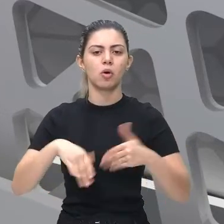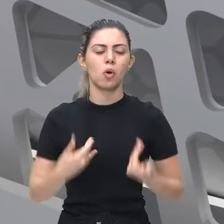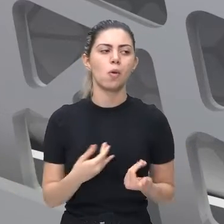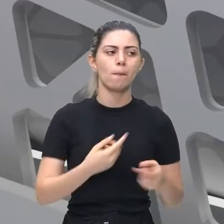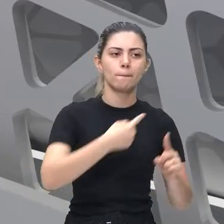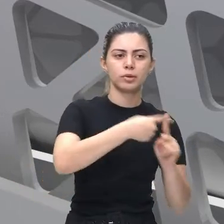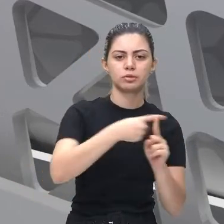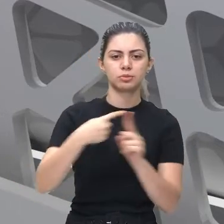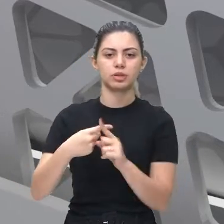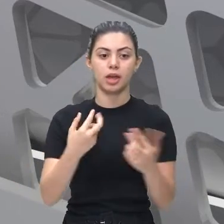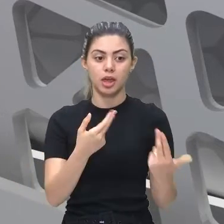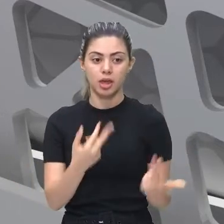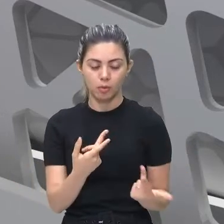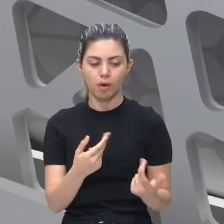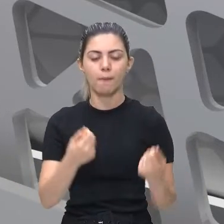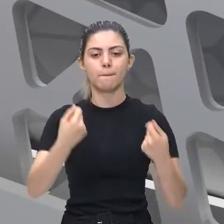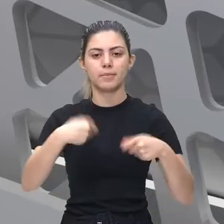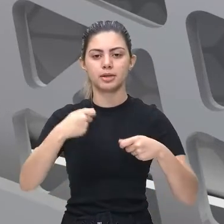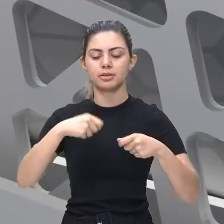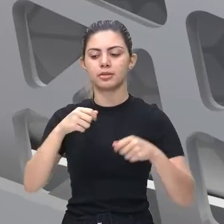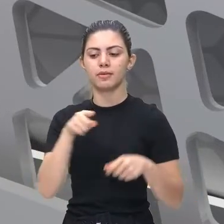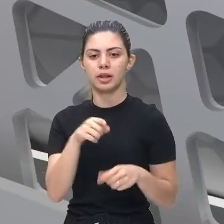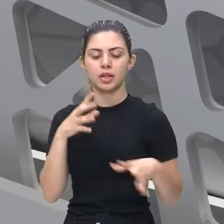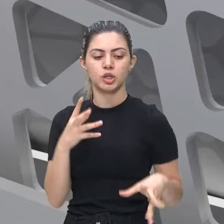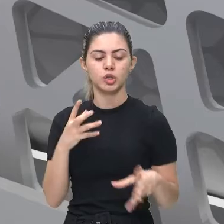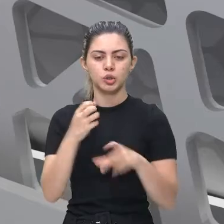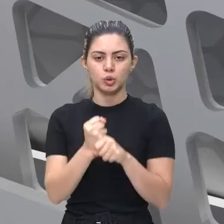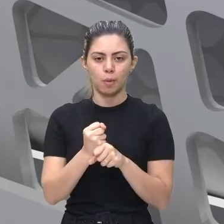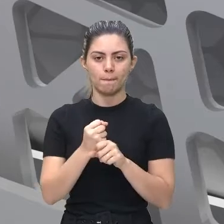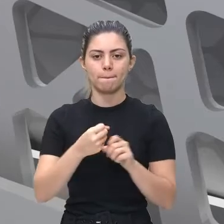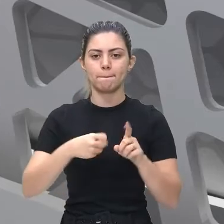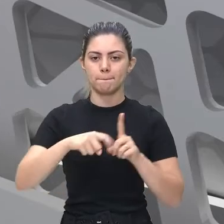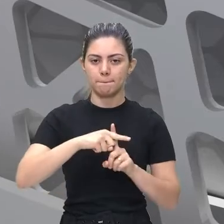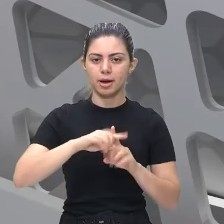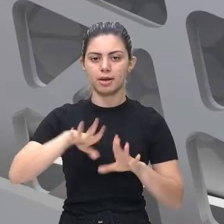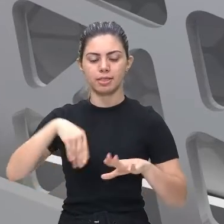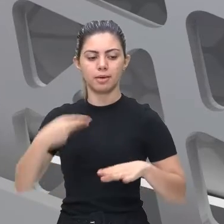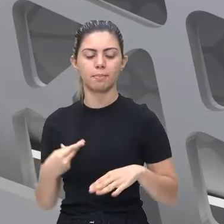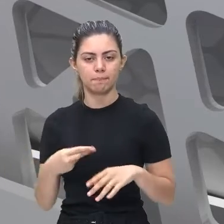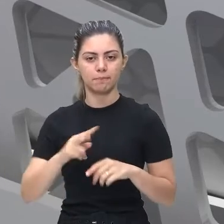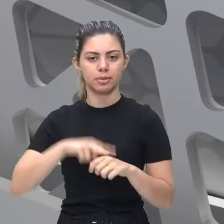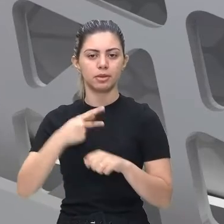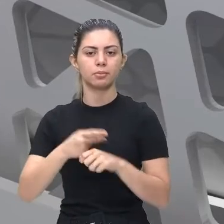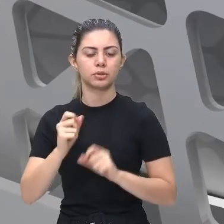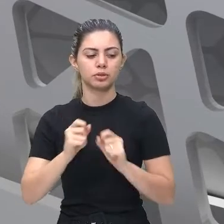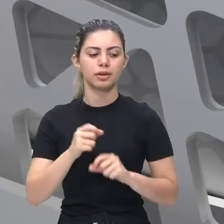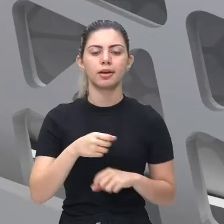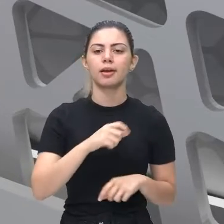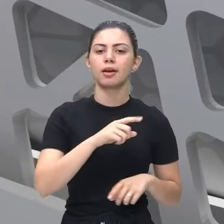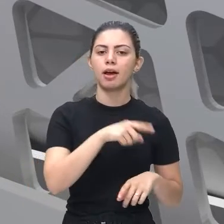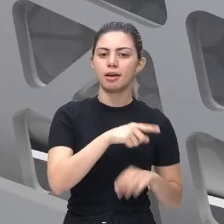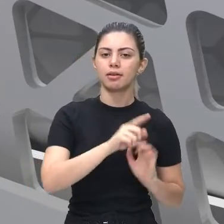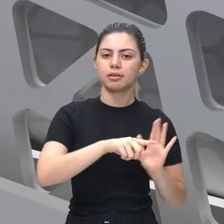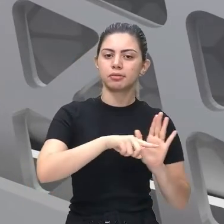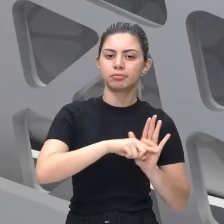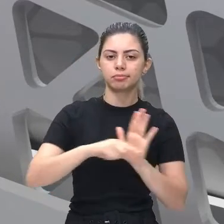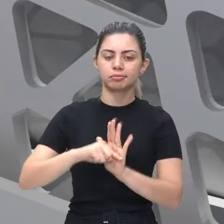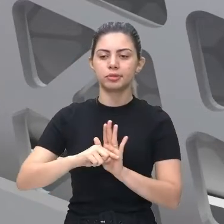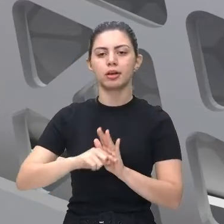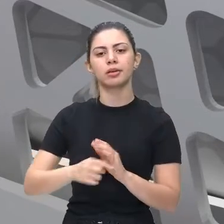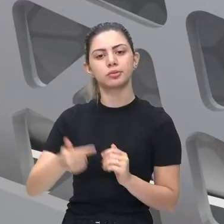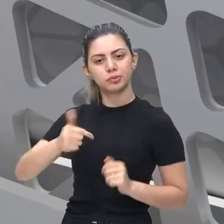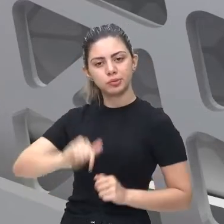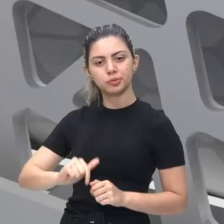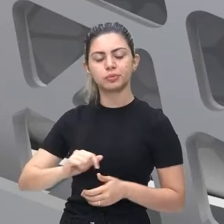adicionar esses números e repetir o mesmo sinal, ok? Quando nós estamos trabalhando com números diferentes, você